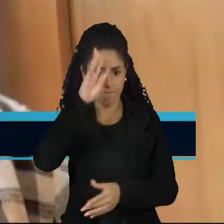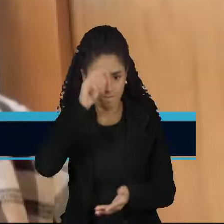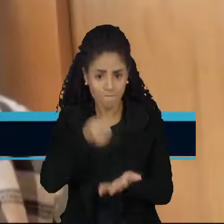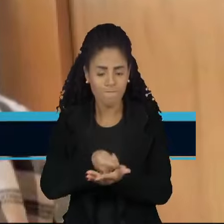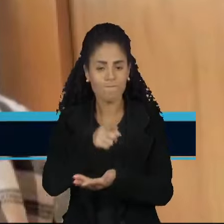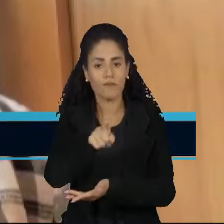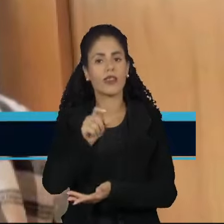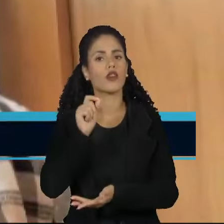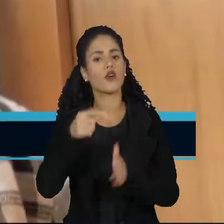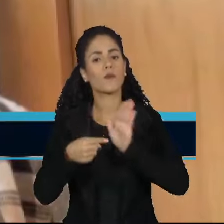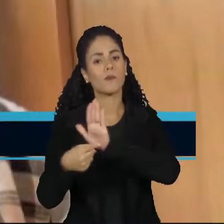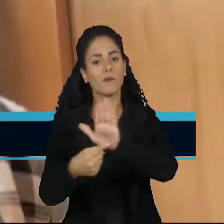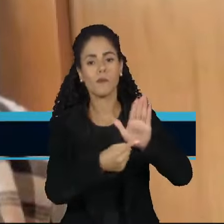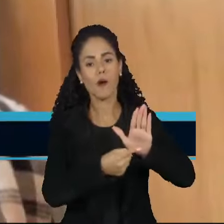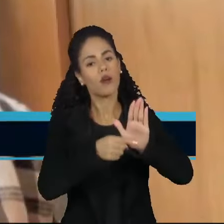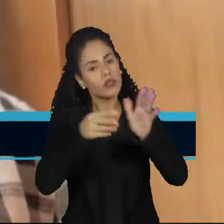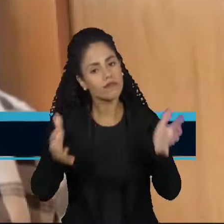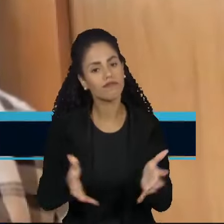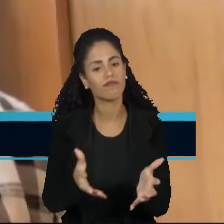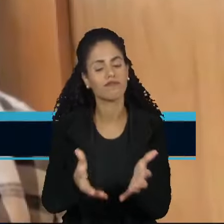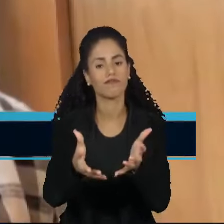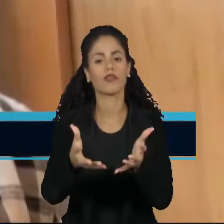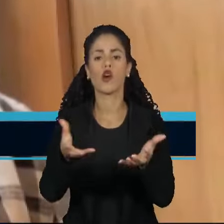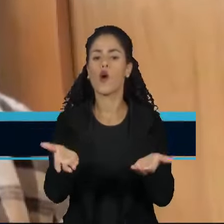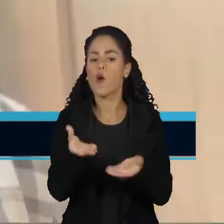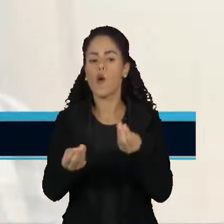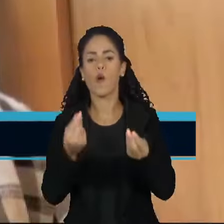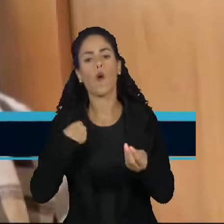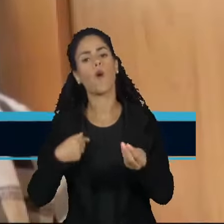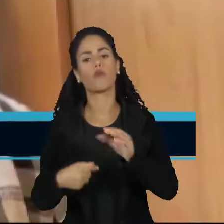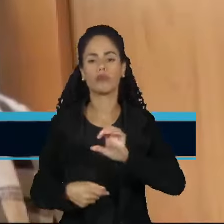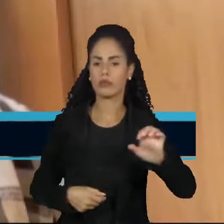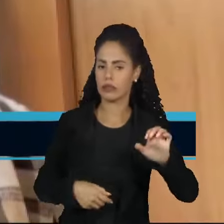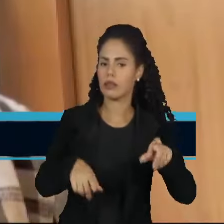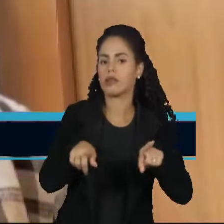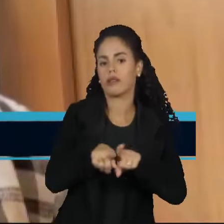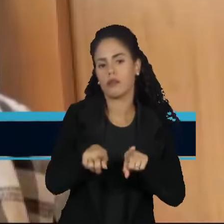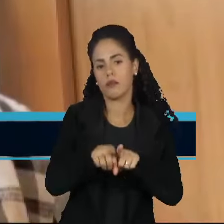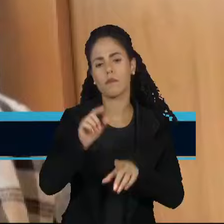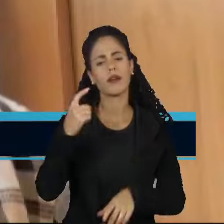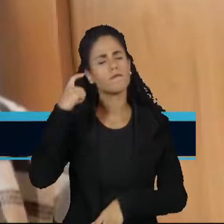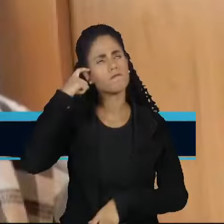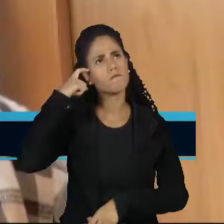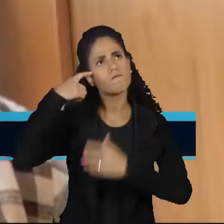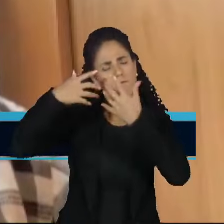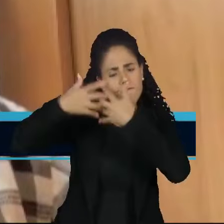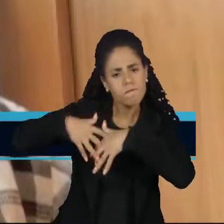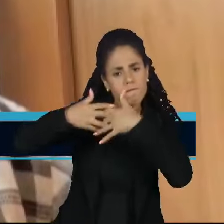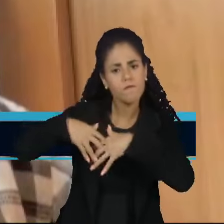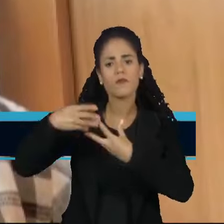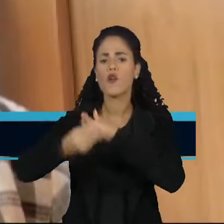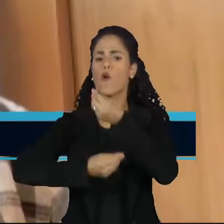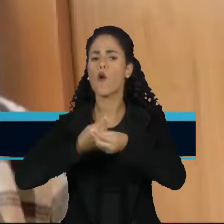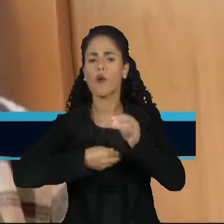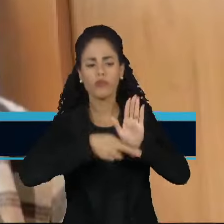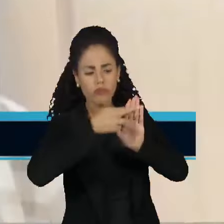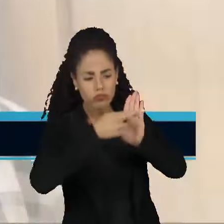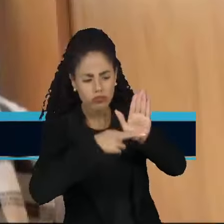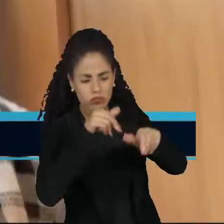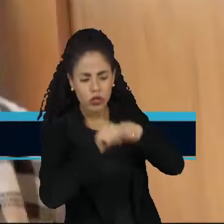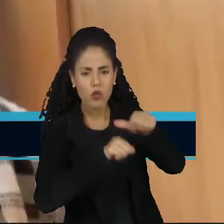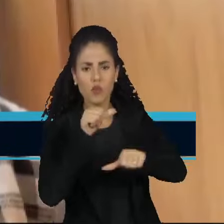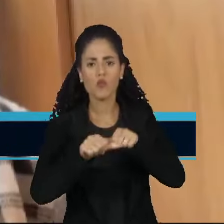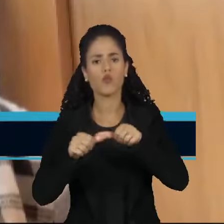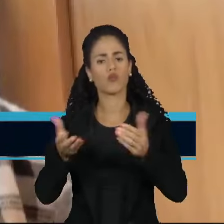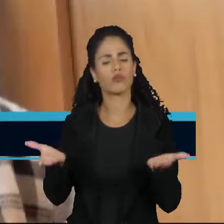essa decisão ela deve também motivar o campo da esquerda a pensar em como eles devem mudar a atuação deles.